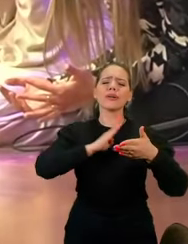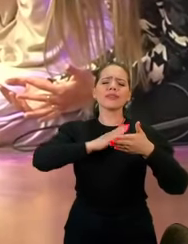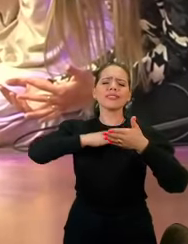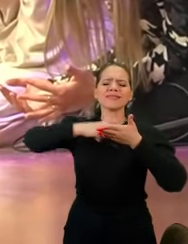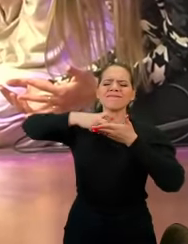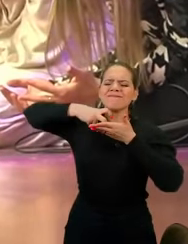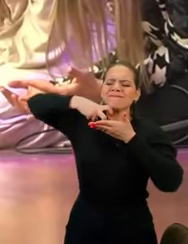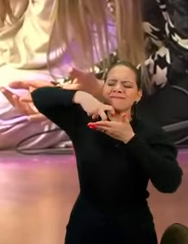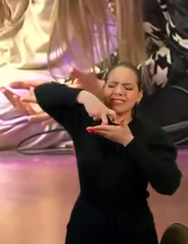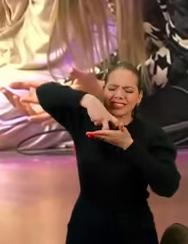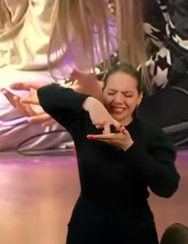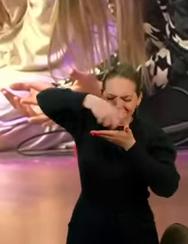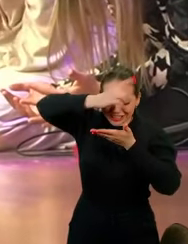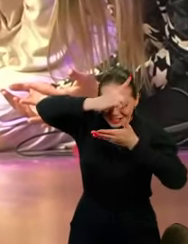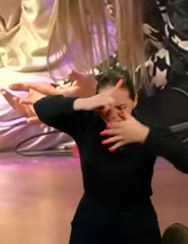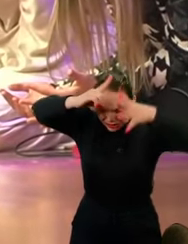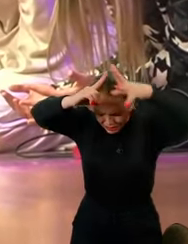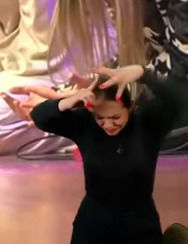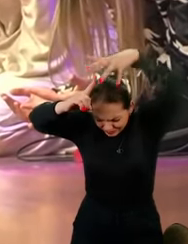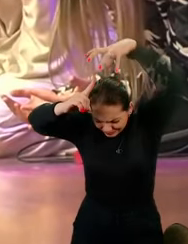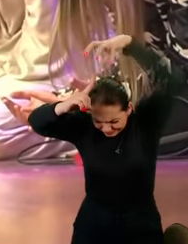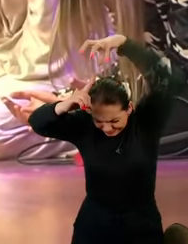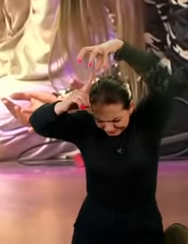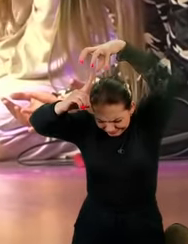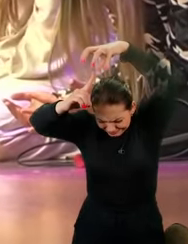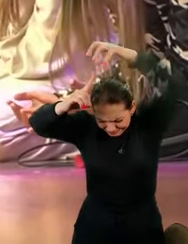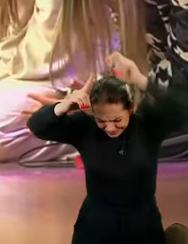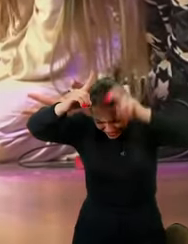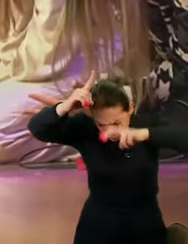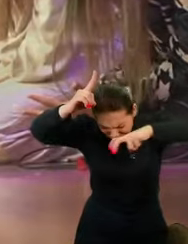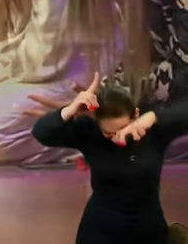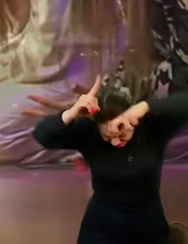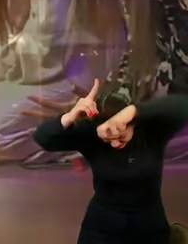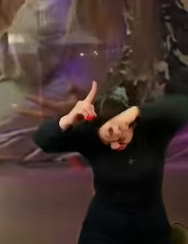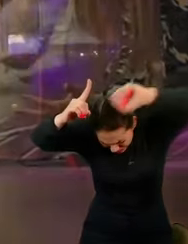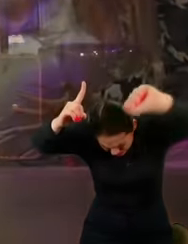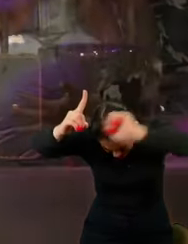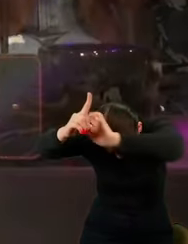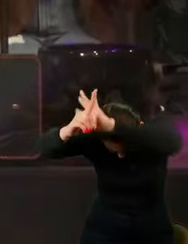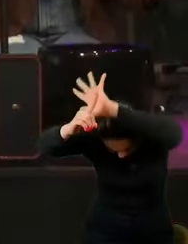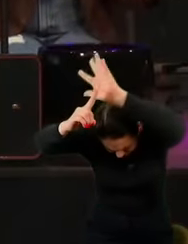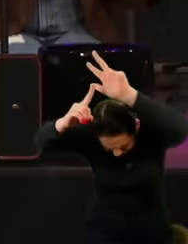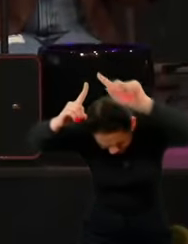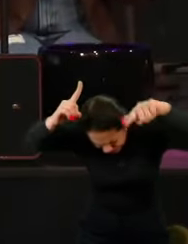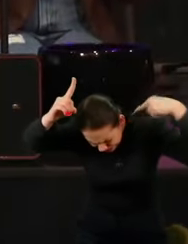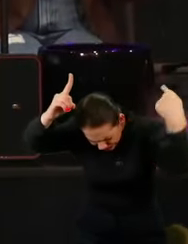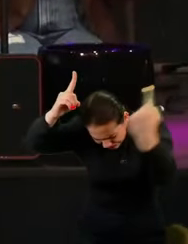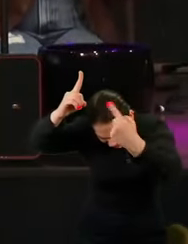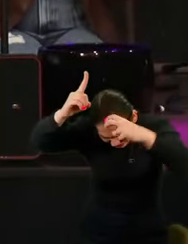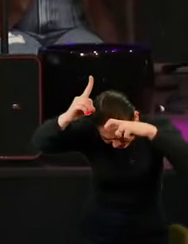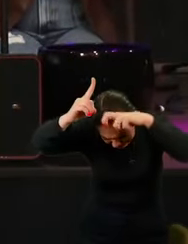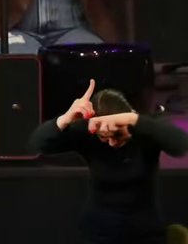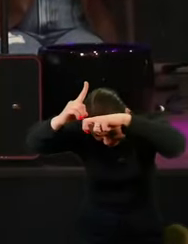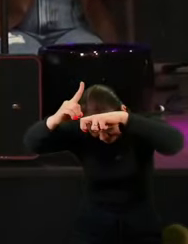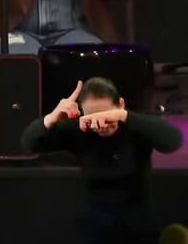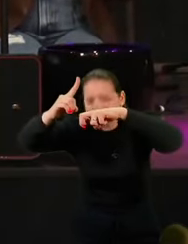Nós nos dobramos diante da tua glória. Nós reconhecemos o quão pequenos.